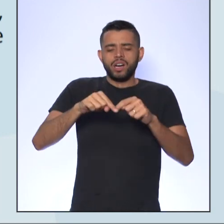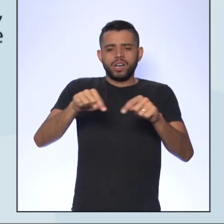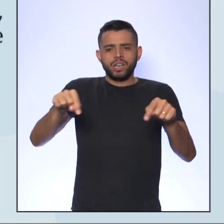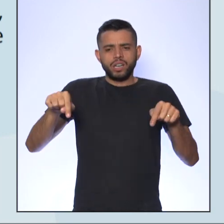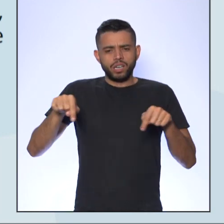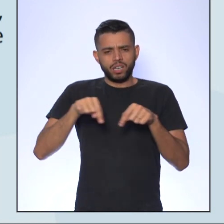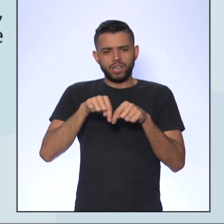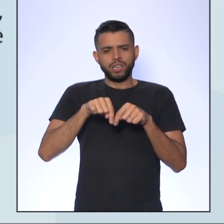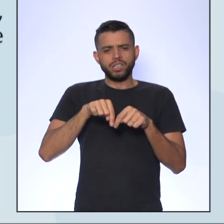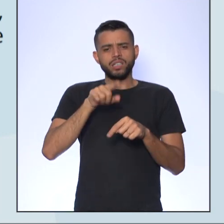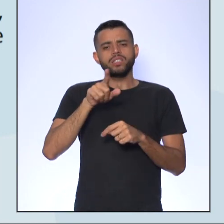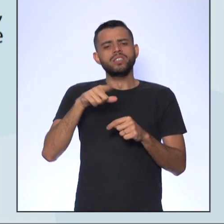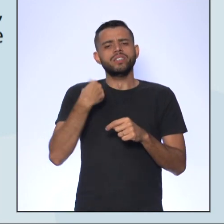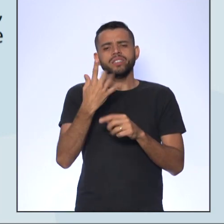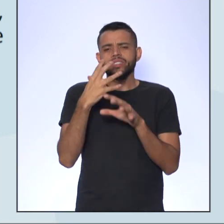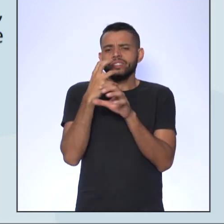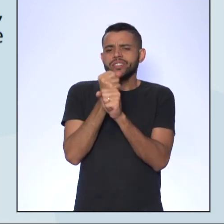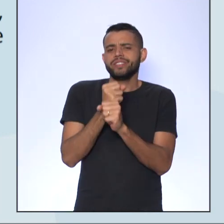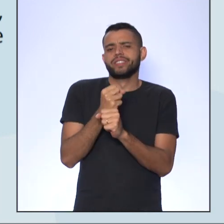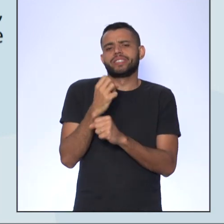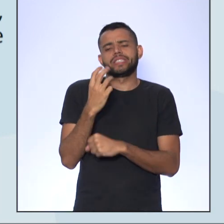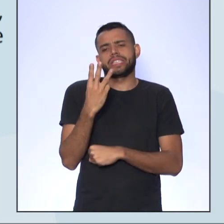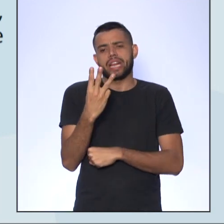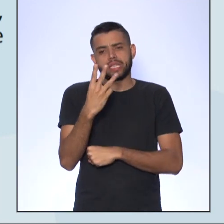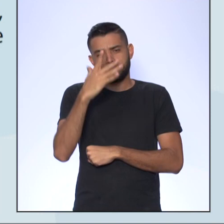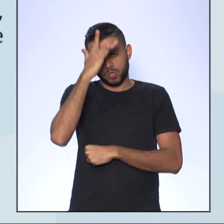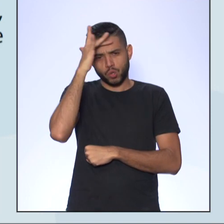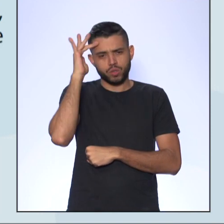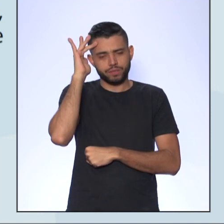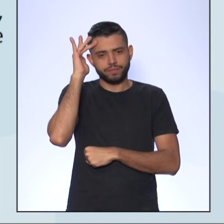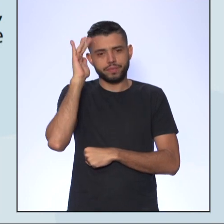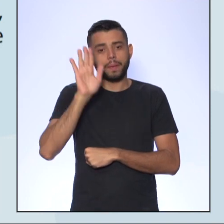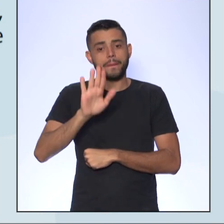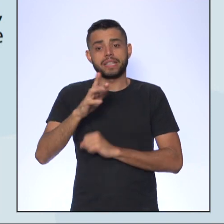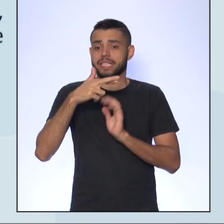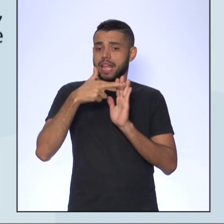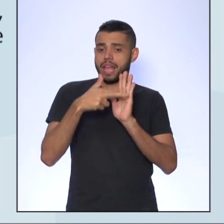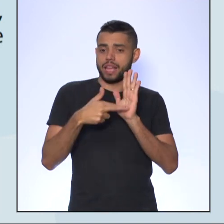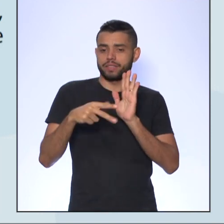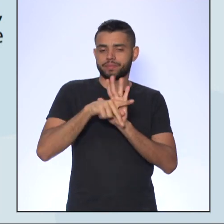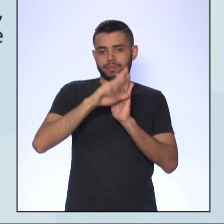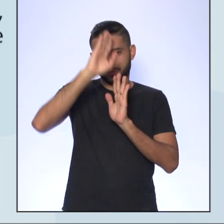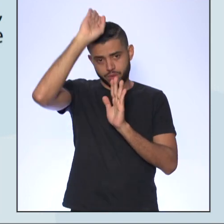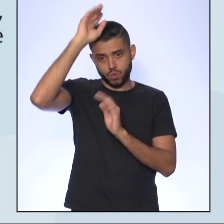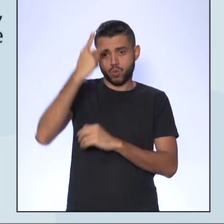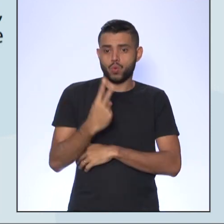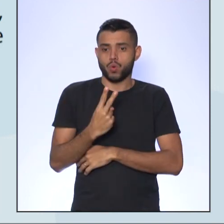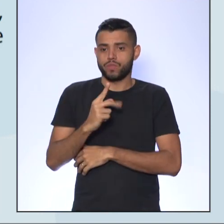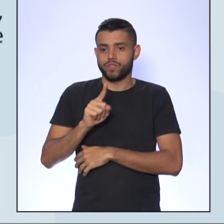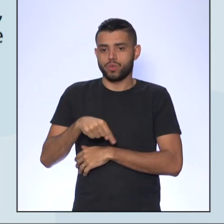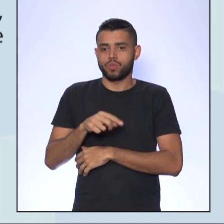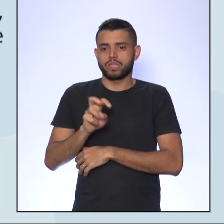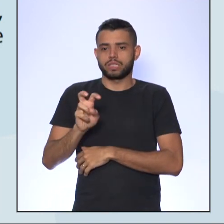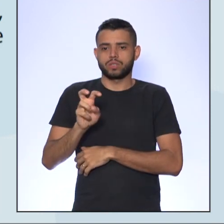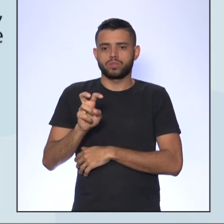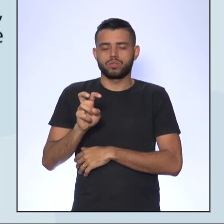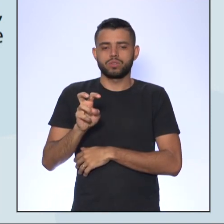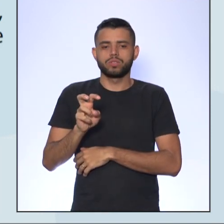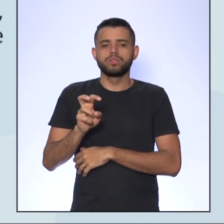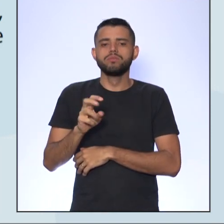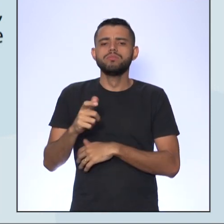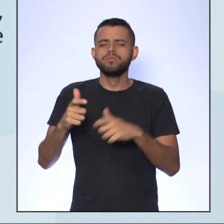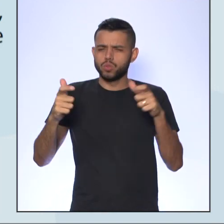fez o arredondamento antes, que era 3 pessoas, né, mas aí a regra dos bombeiros é 2,5. Esse espaço